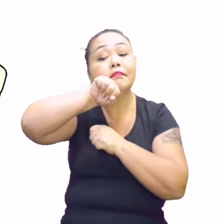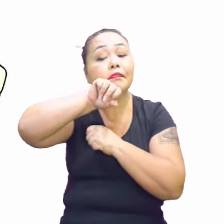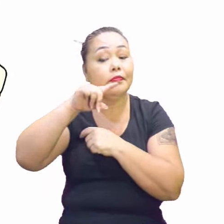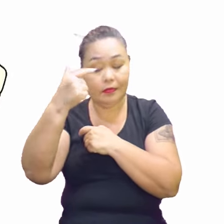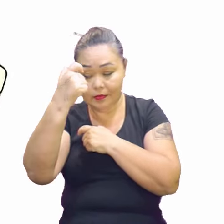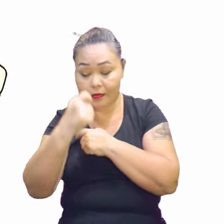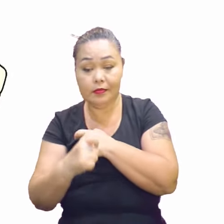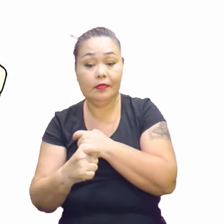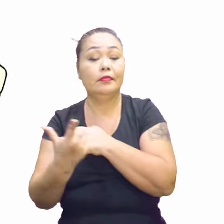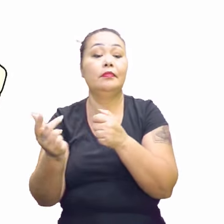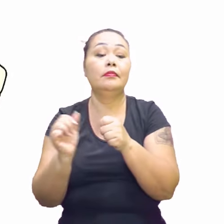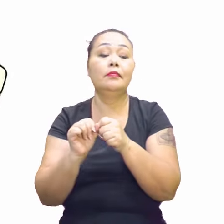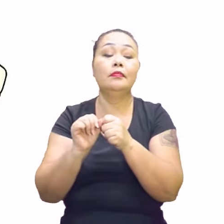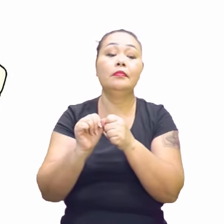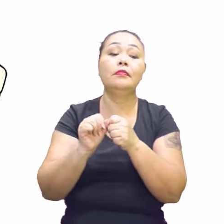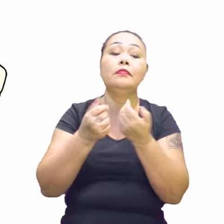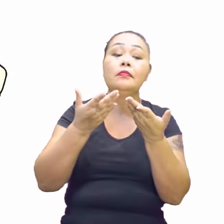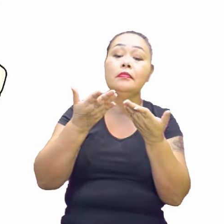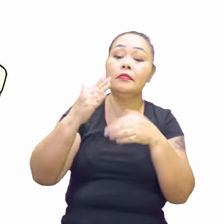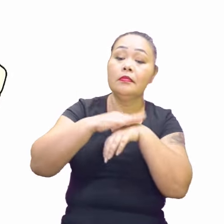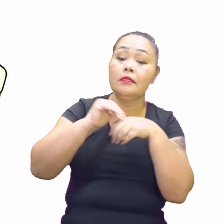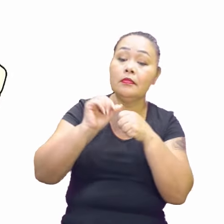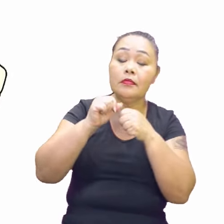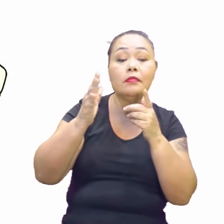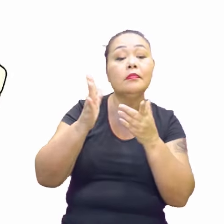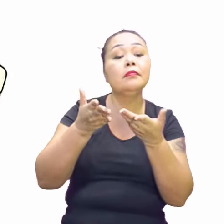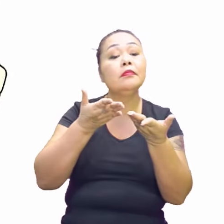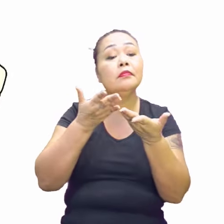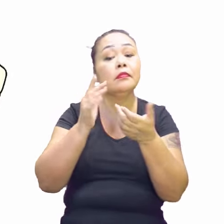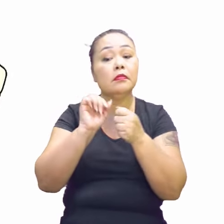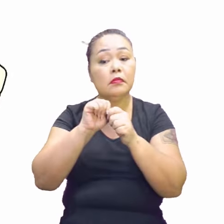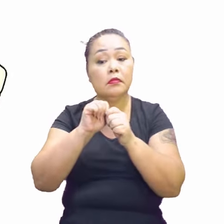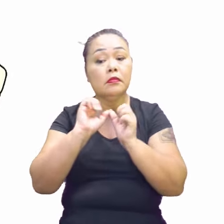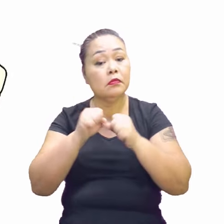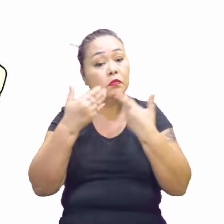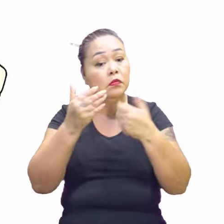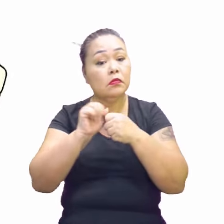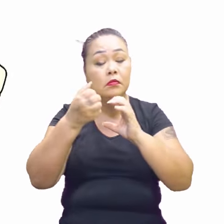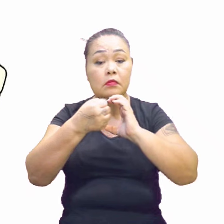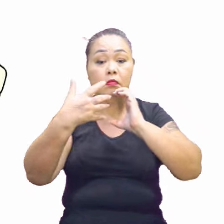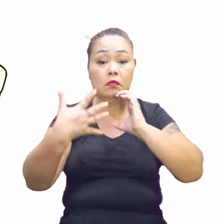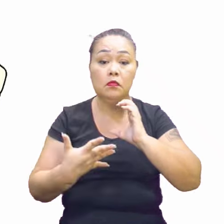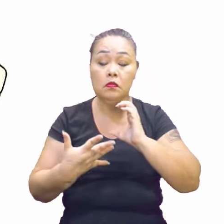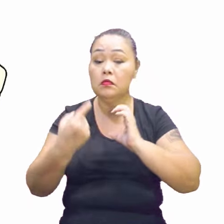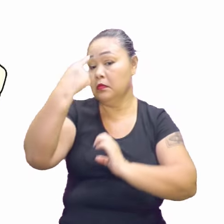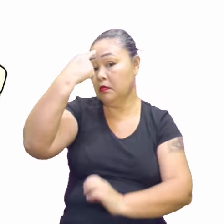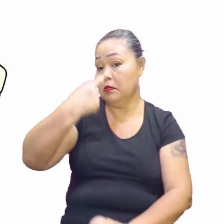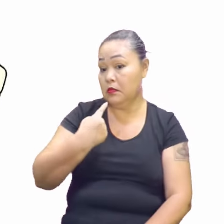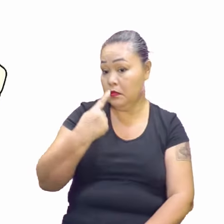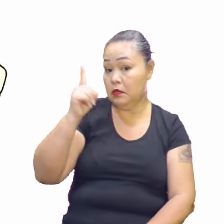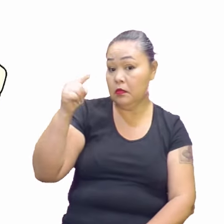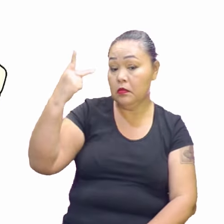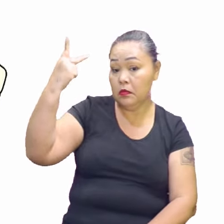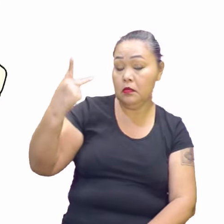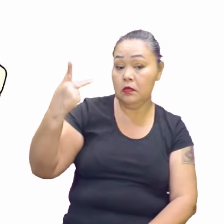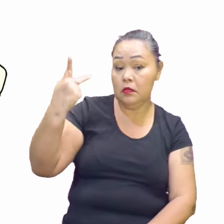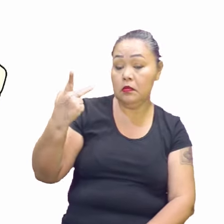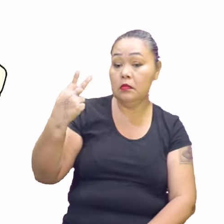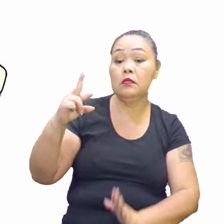materno. Carinho e dedicação caracterizam o perfil materno. Por quê? Aqui